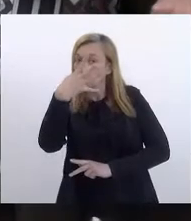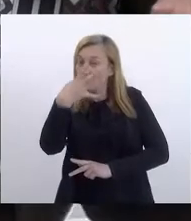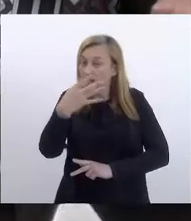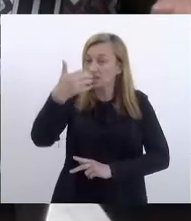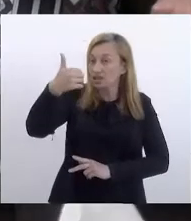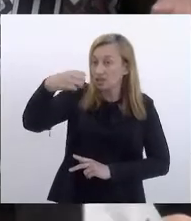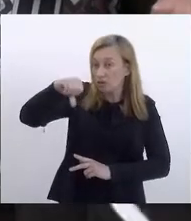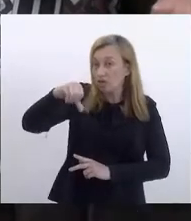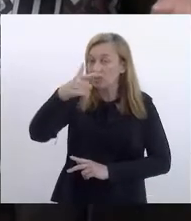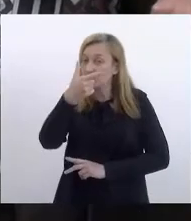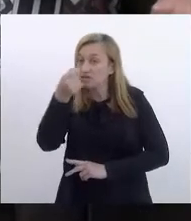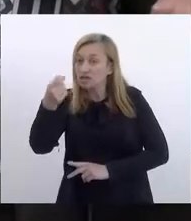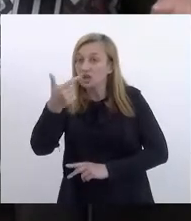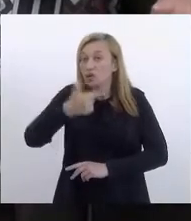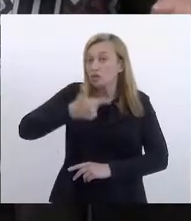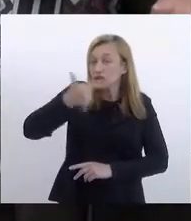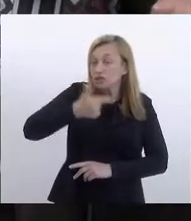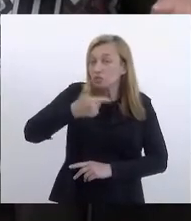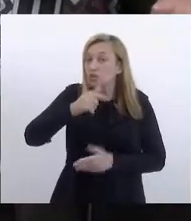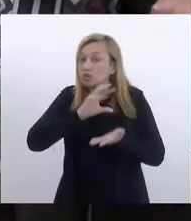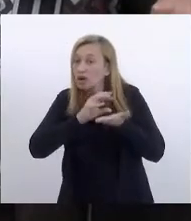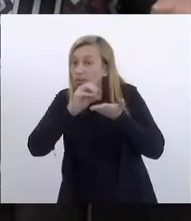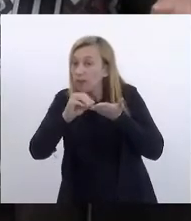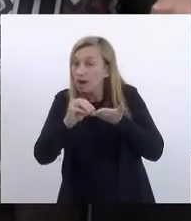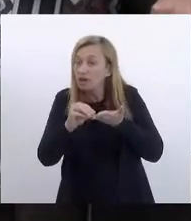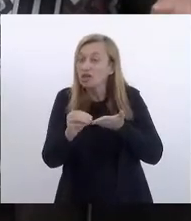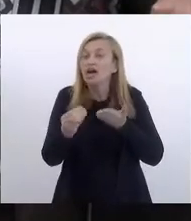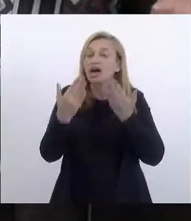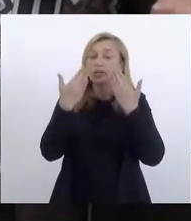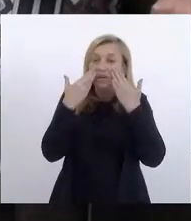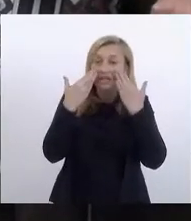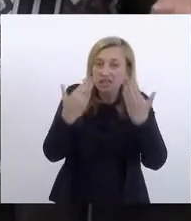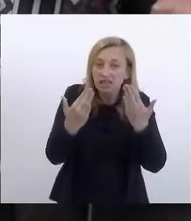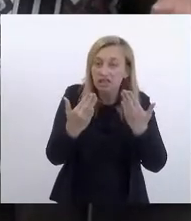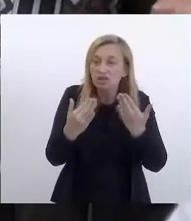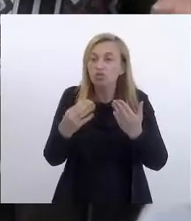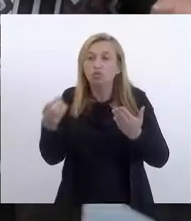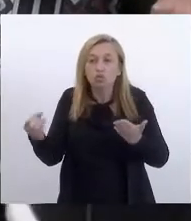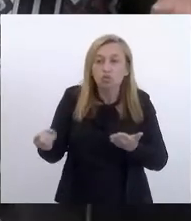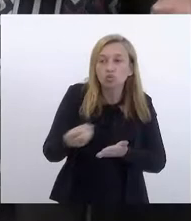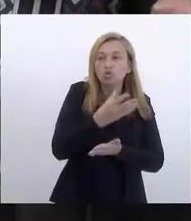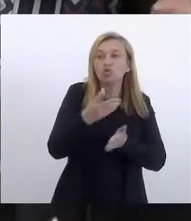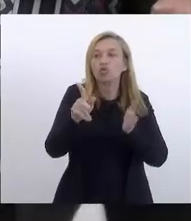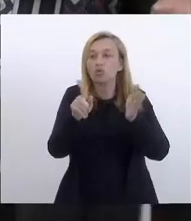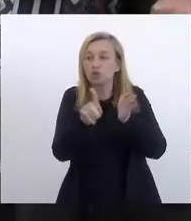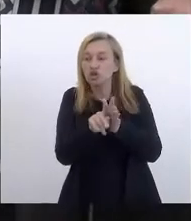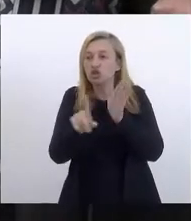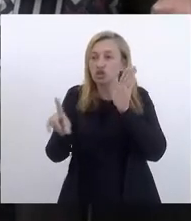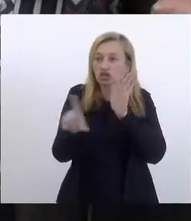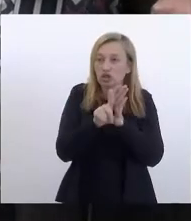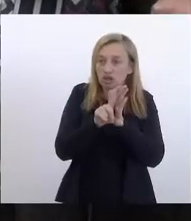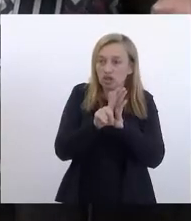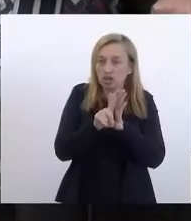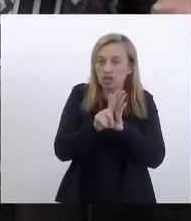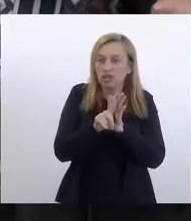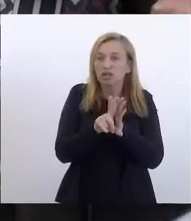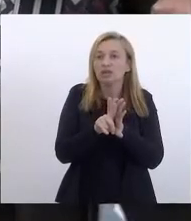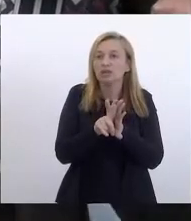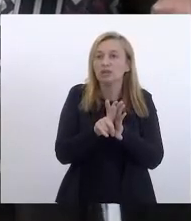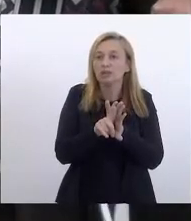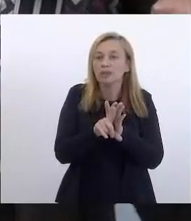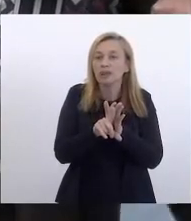20 o 2º da pauta apresentarei um novo projeto de lei para que